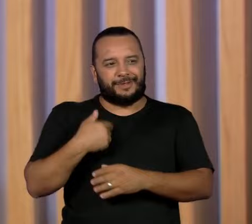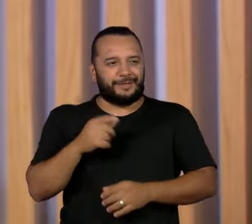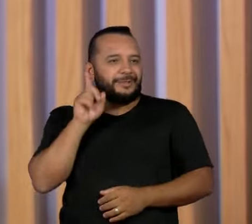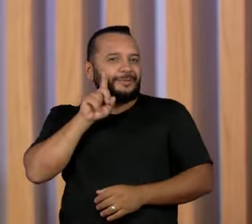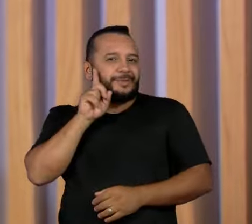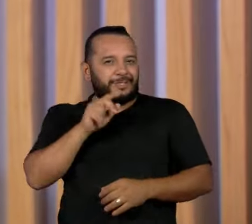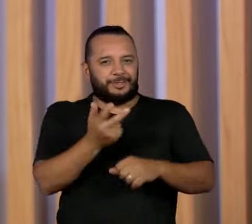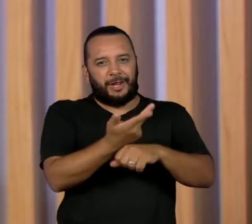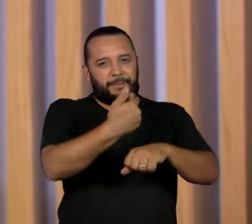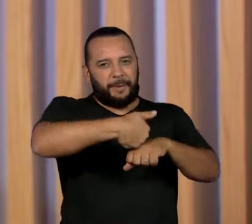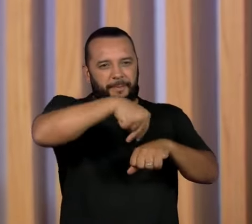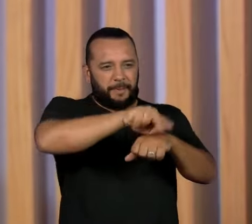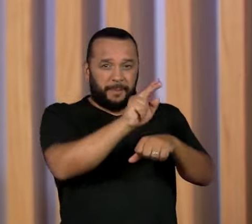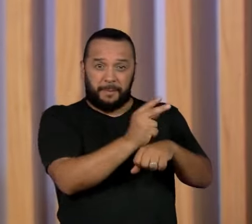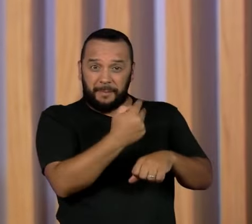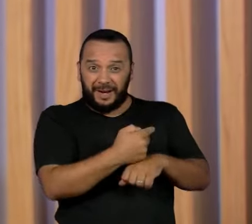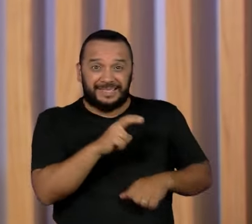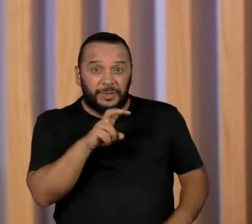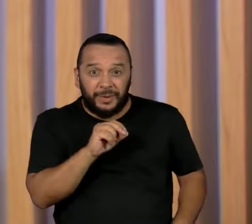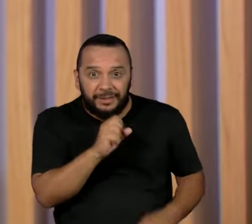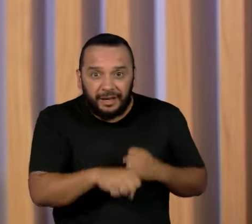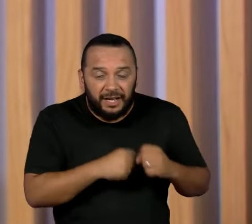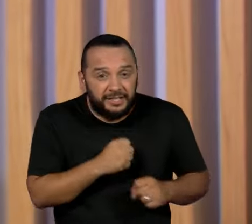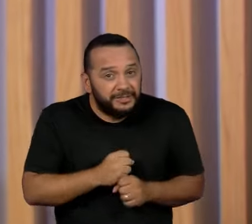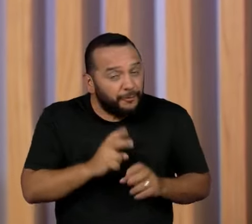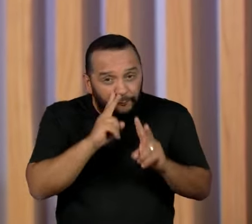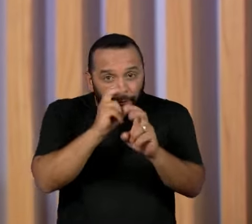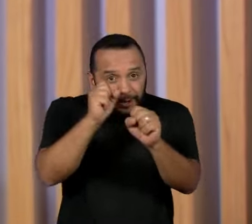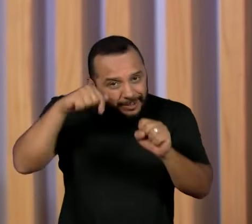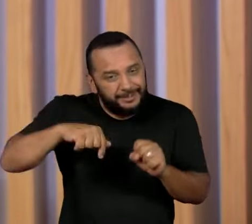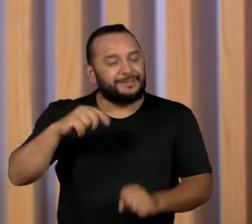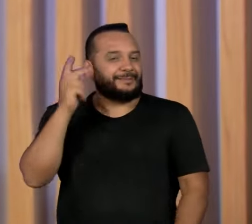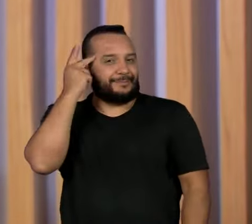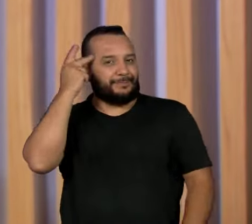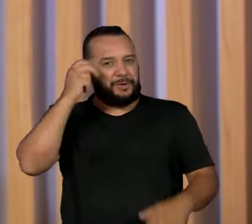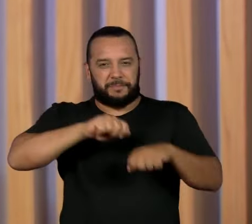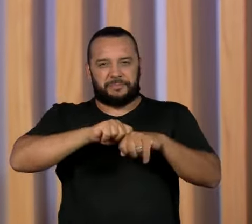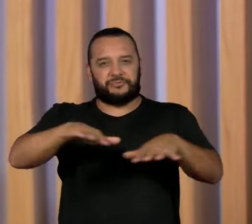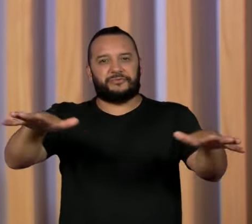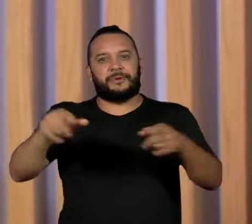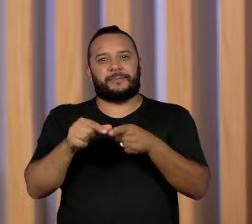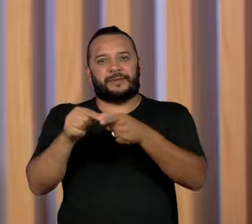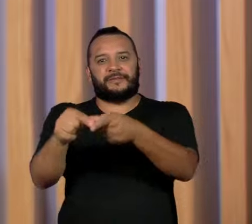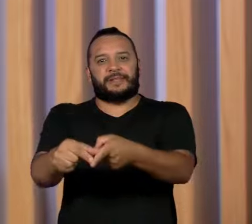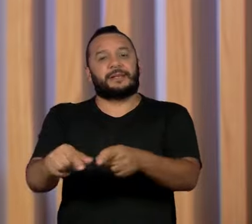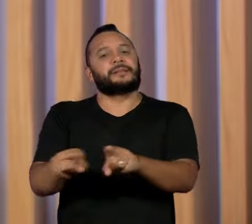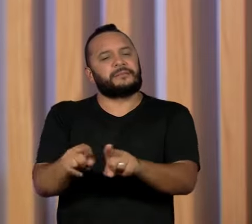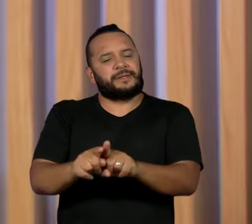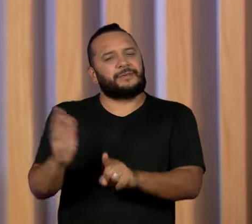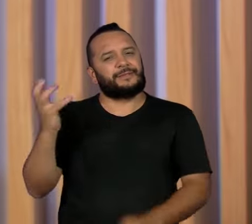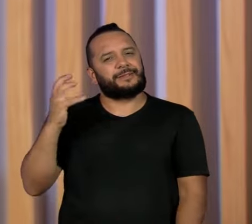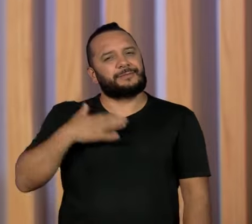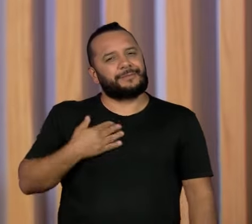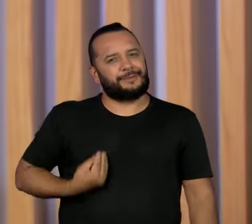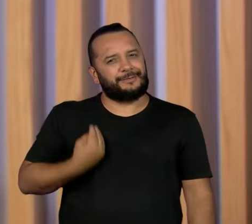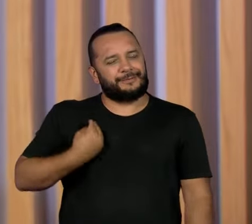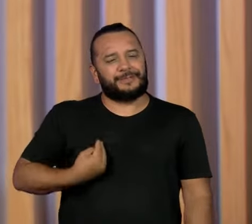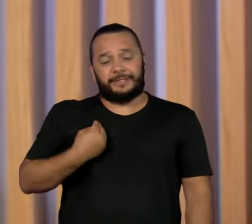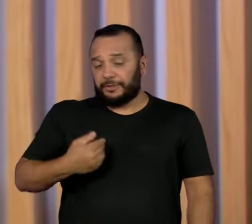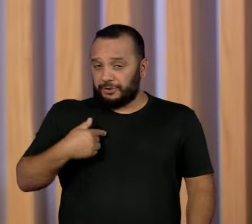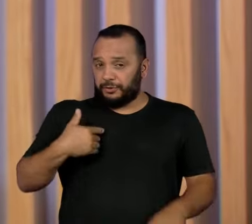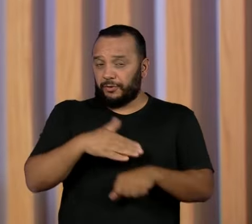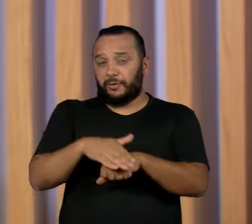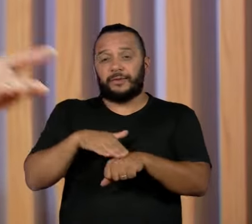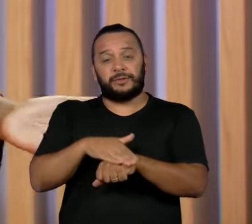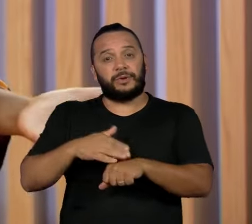São Paulo. E aí, desde o início, tem sido a trilha sonora da periferia, inclusive da minha vida. A gente conversou com um ícone